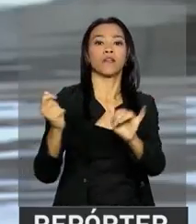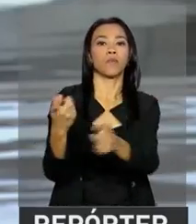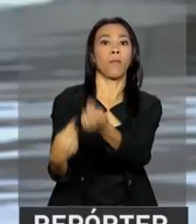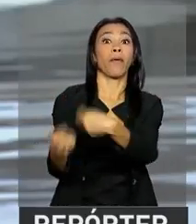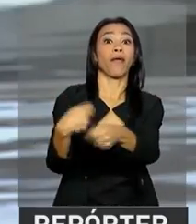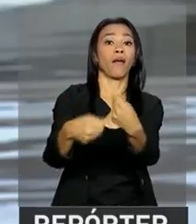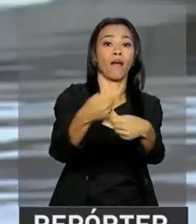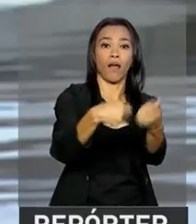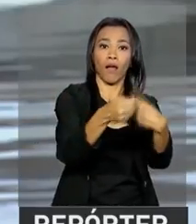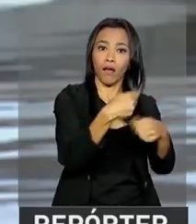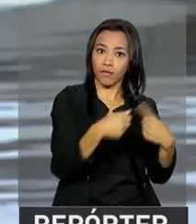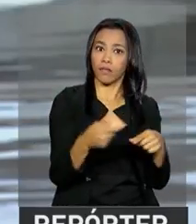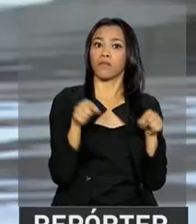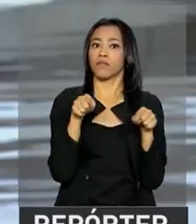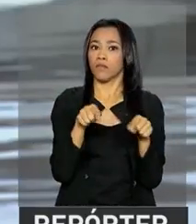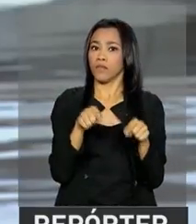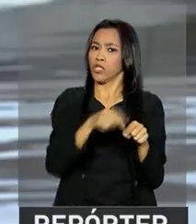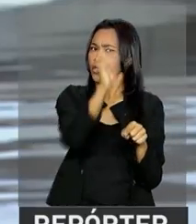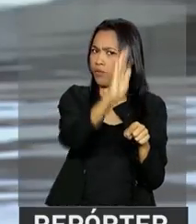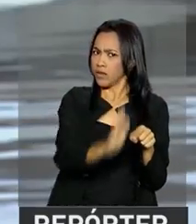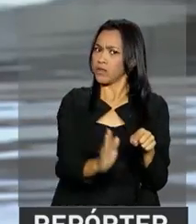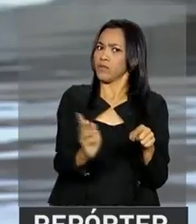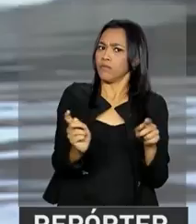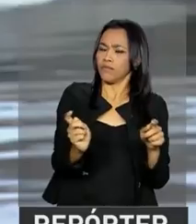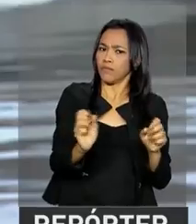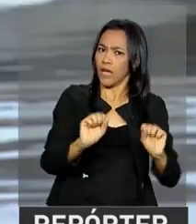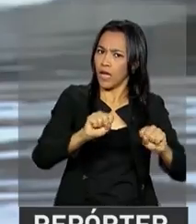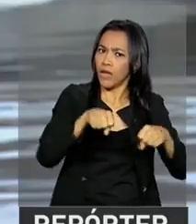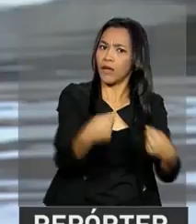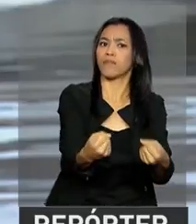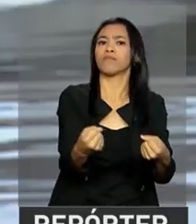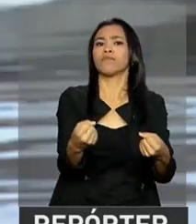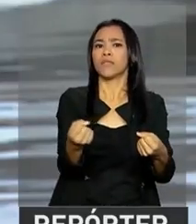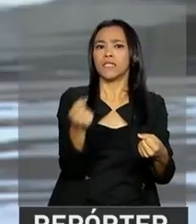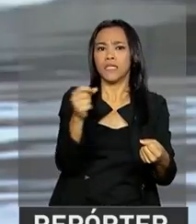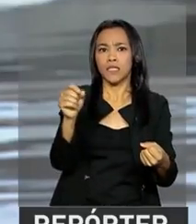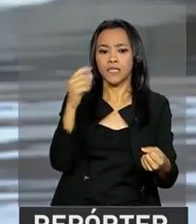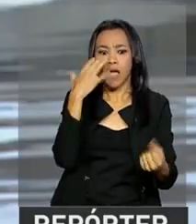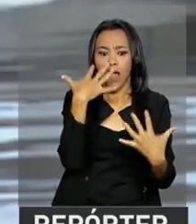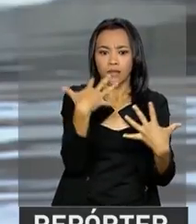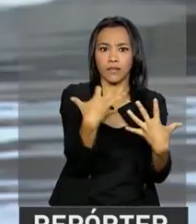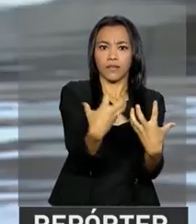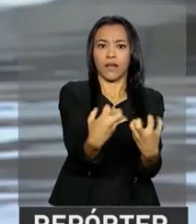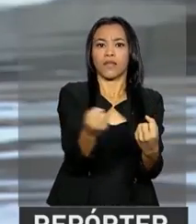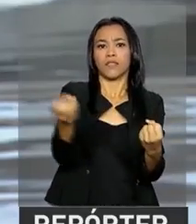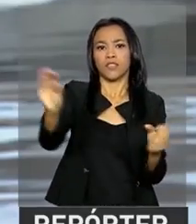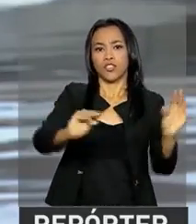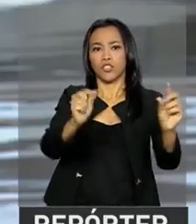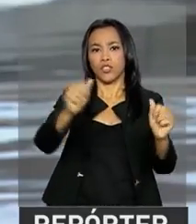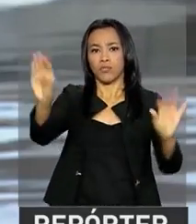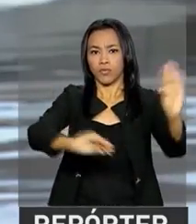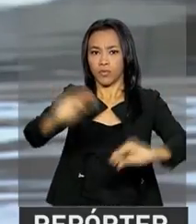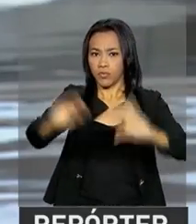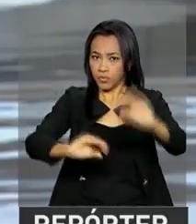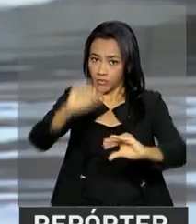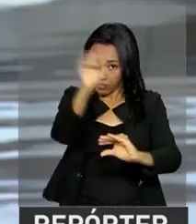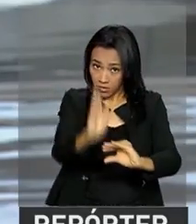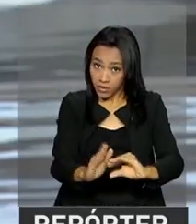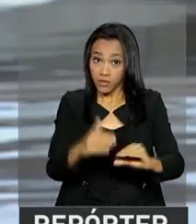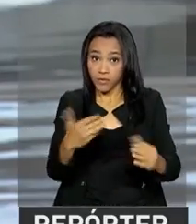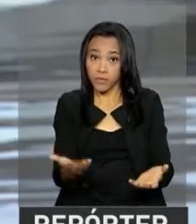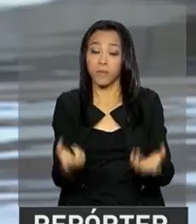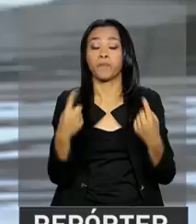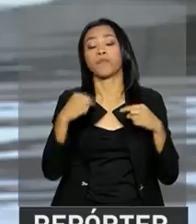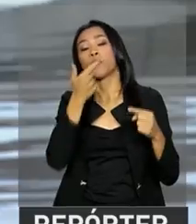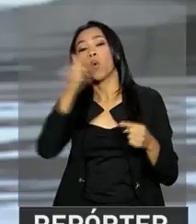de o Brasil eh conseguir retomar e atrair investimentos estrangeiros pra economia Nacional bom vou